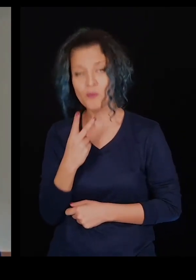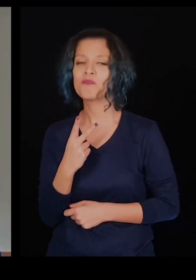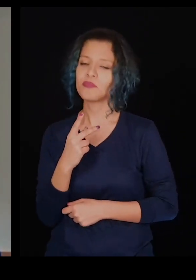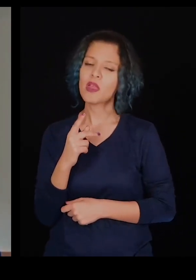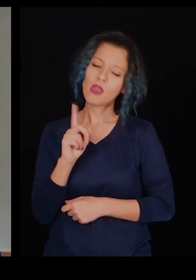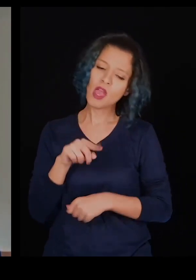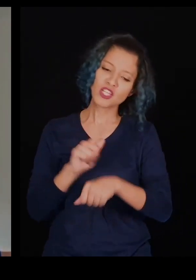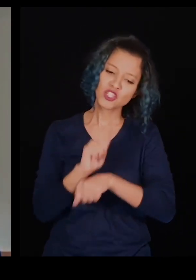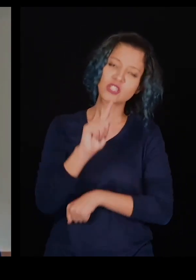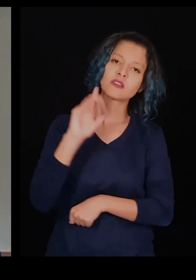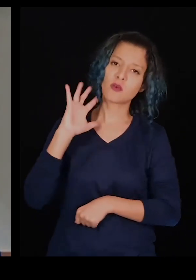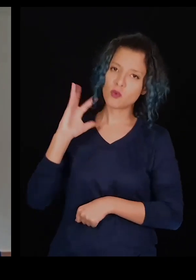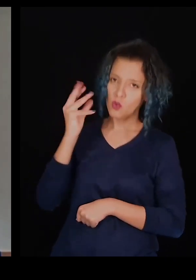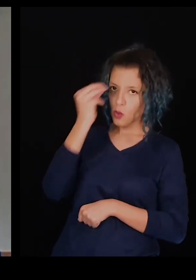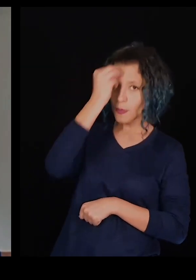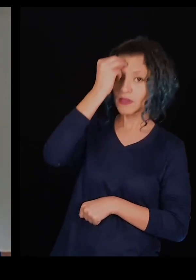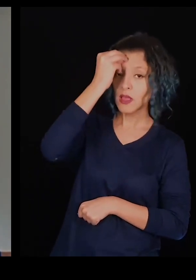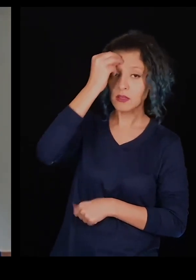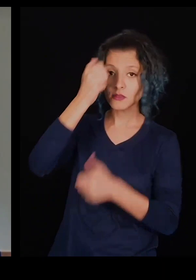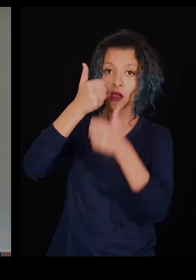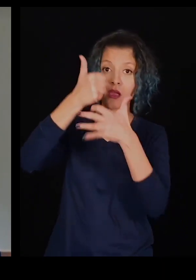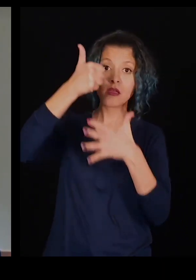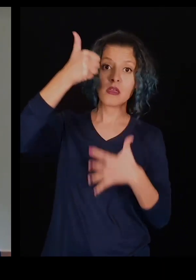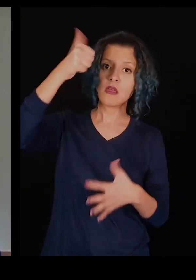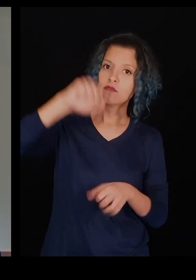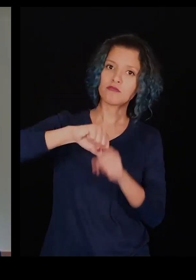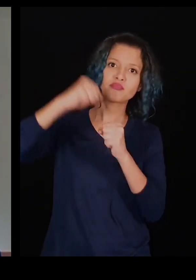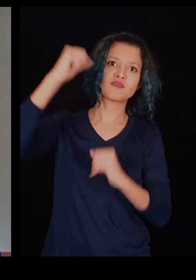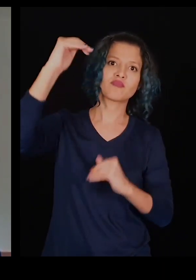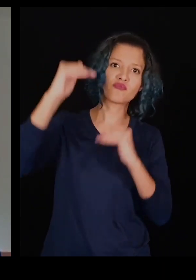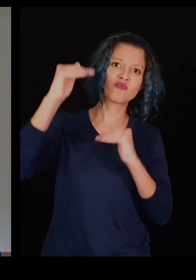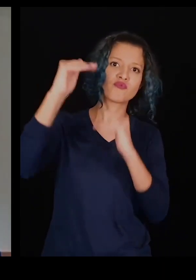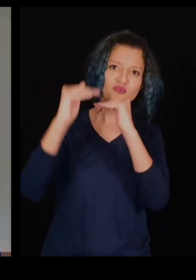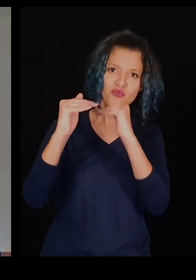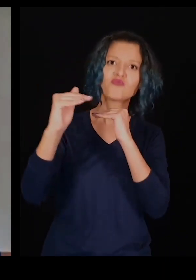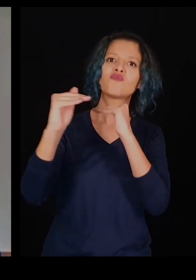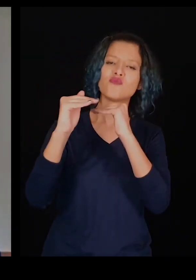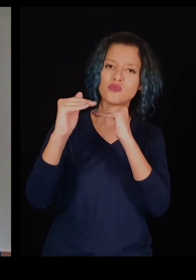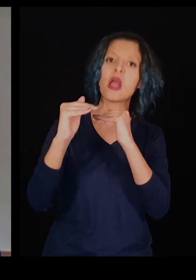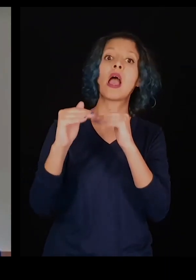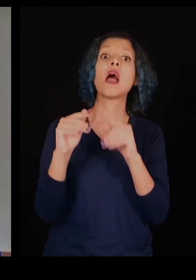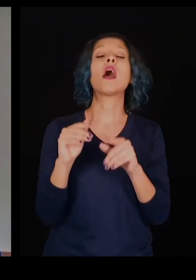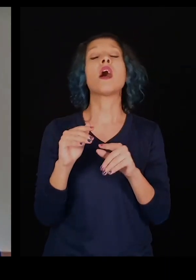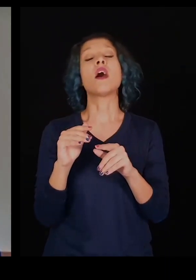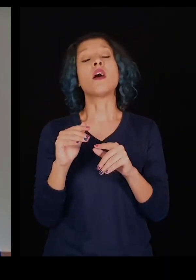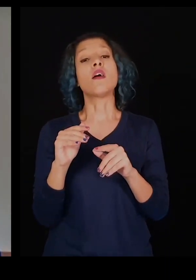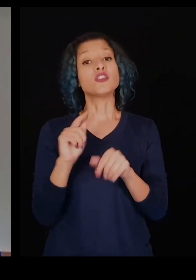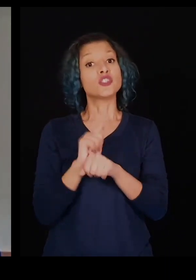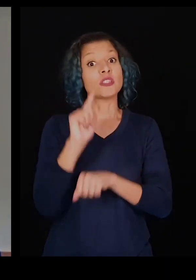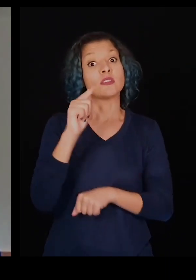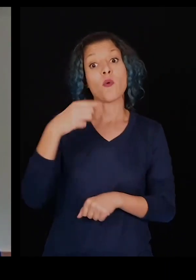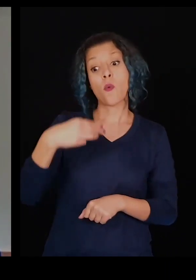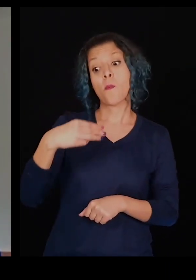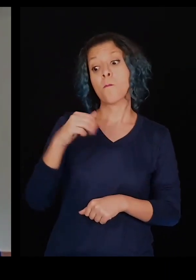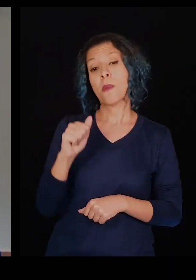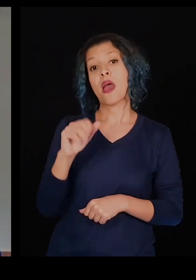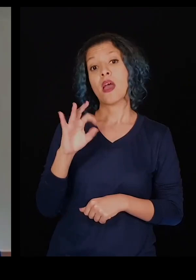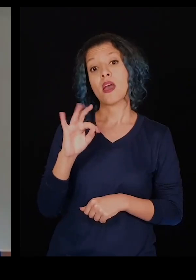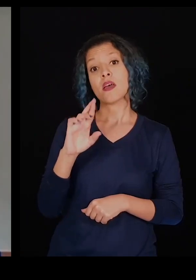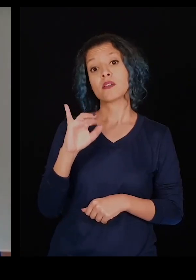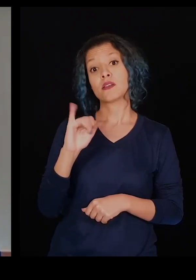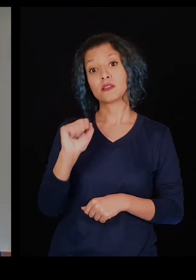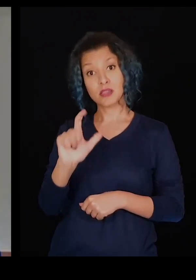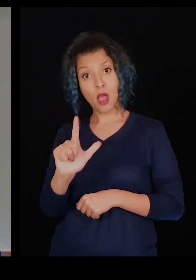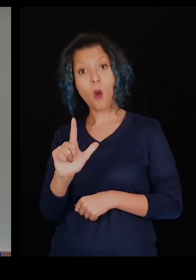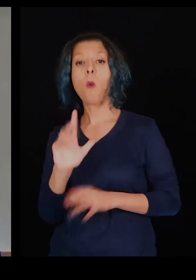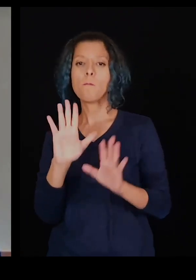da quebra das hierarquias, da questão da gestão matricial, mas a gente, então, levar o problema. Sim, então, dentro dessa